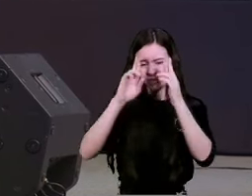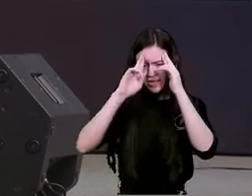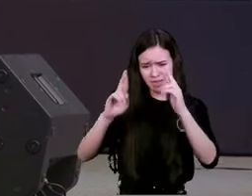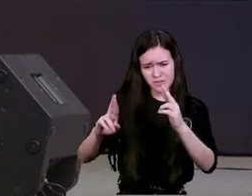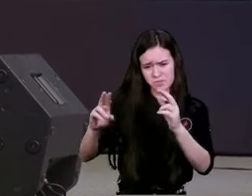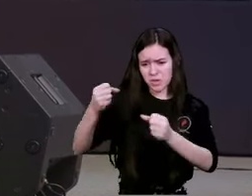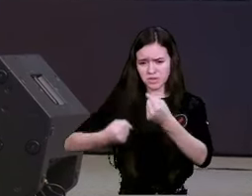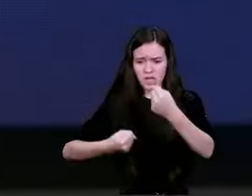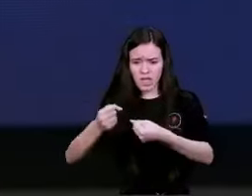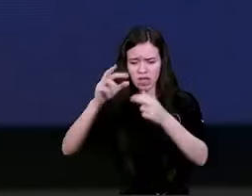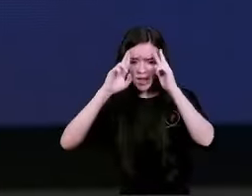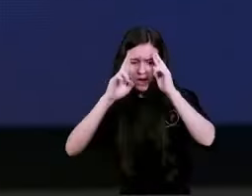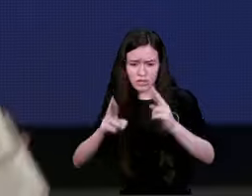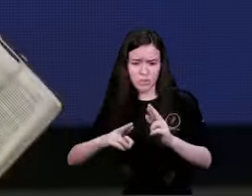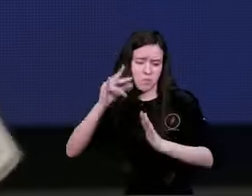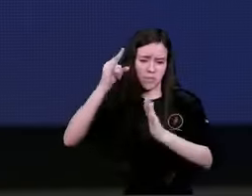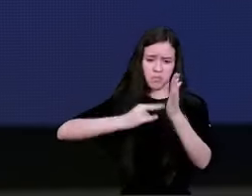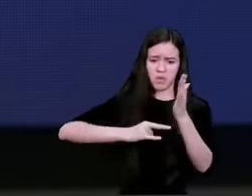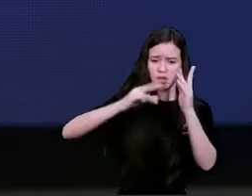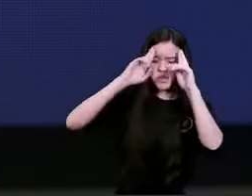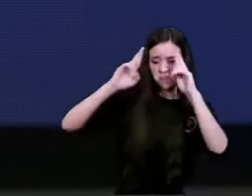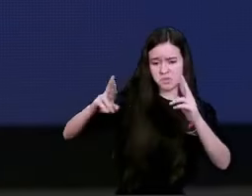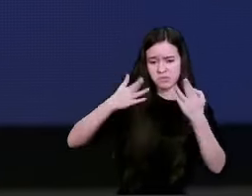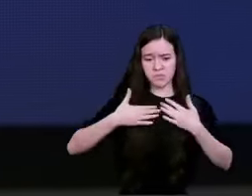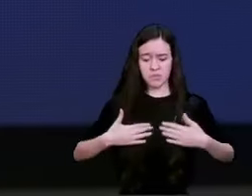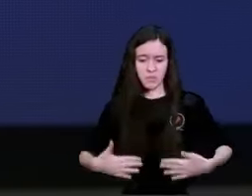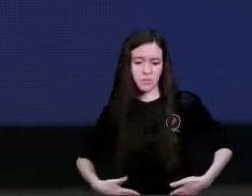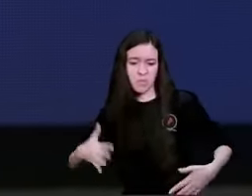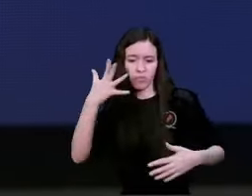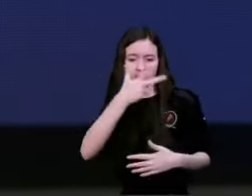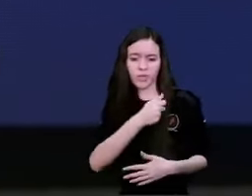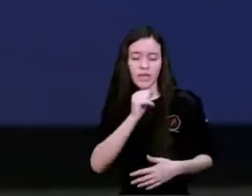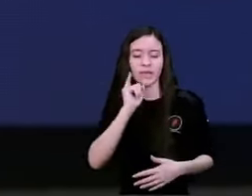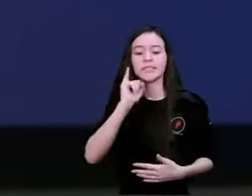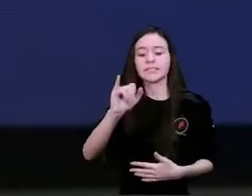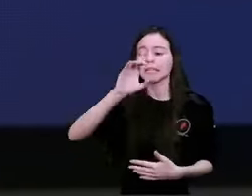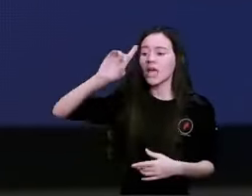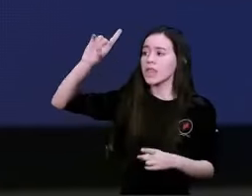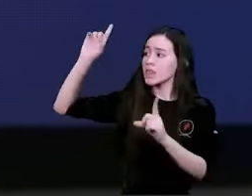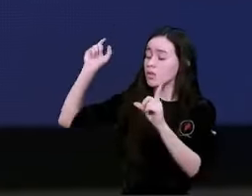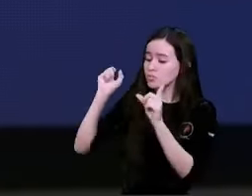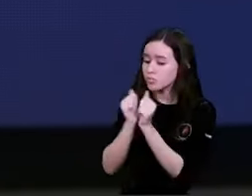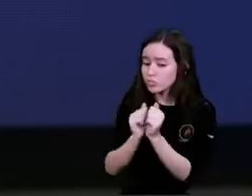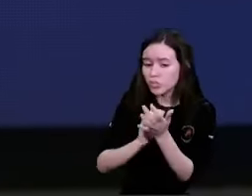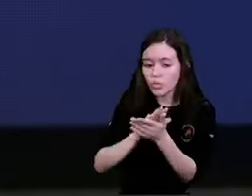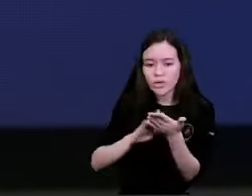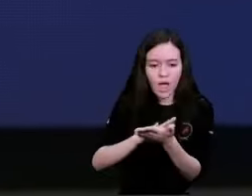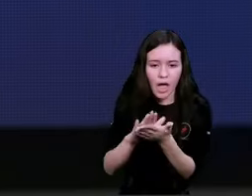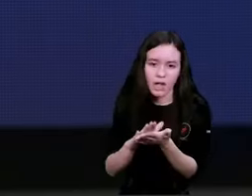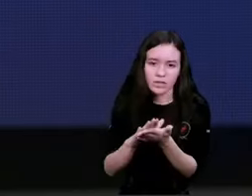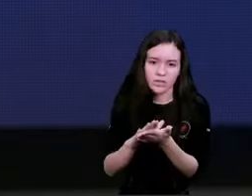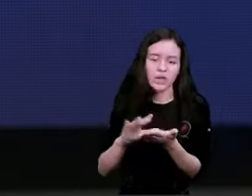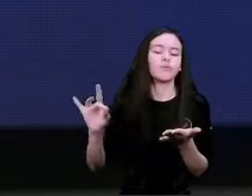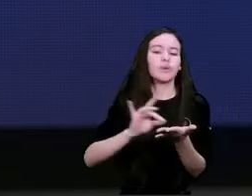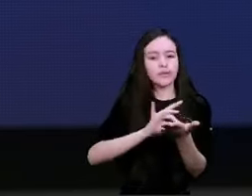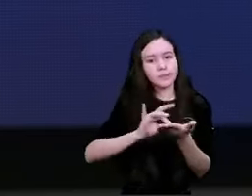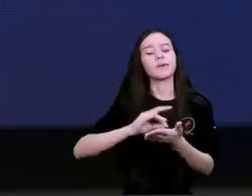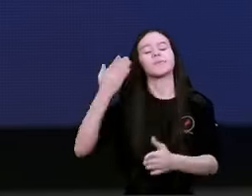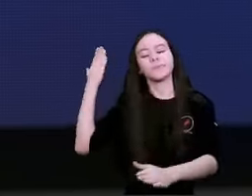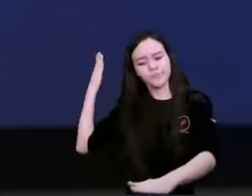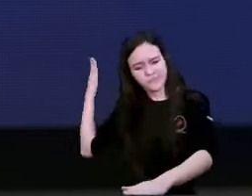sua conta bancária, a roupa bonita que você tem. Se Deus não estiver contigo, ele vai